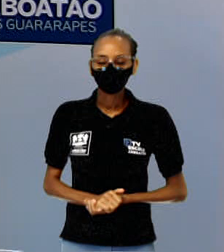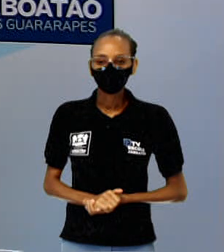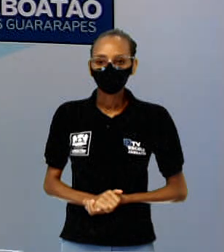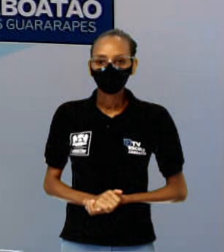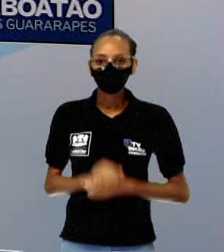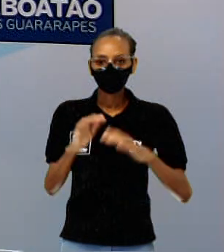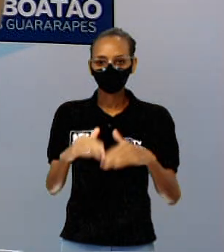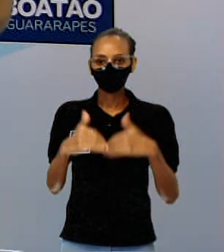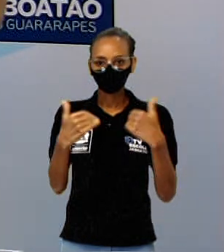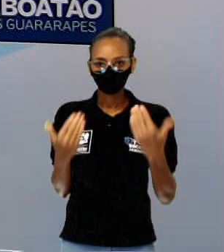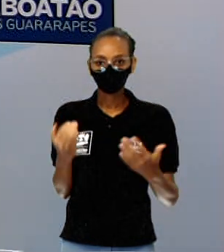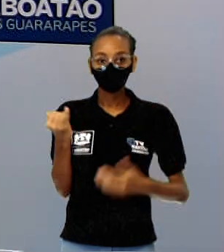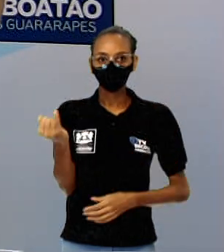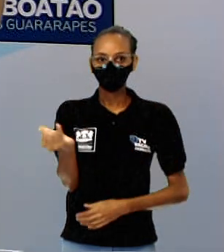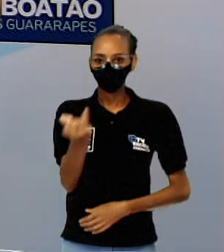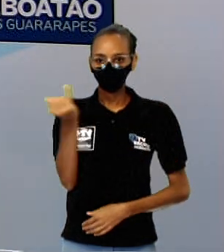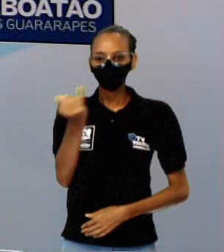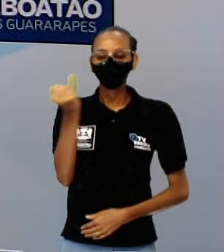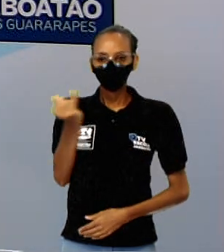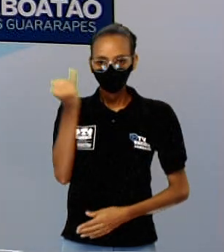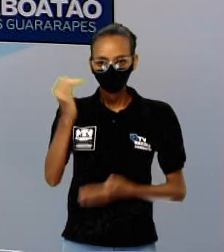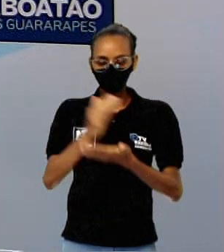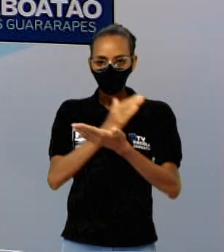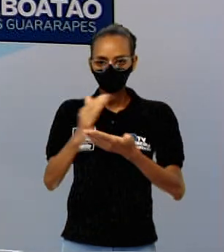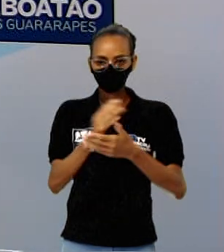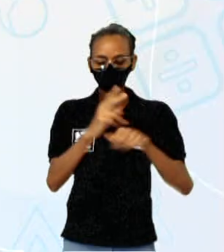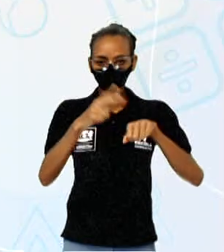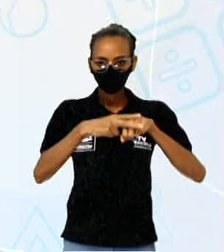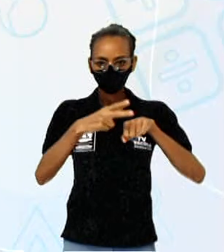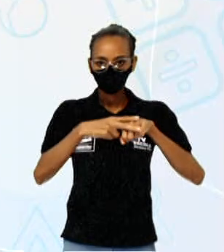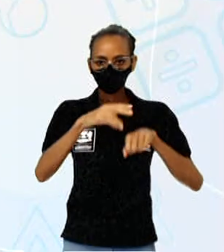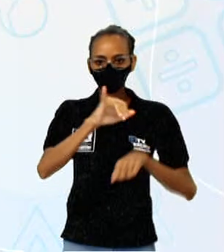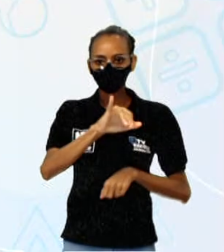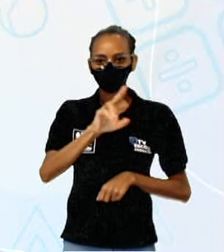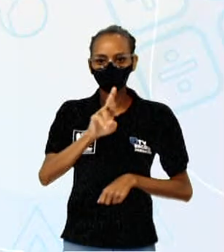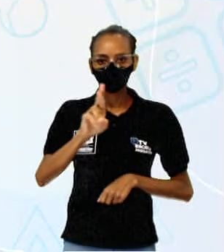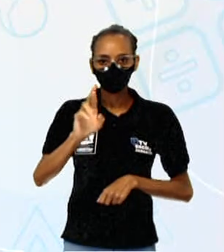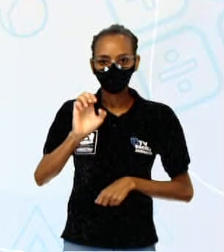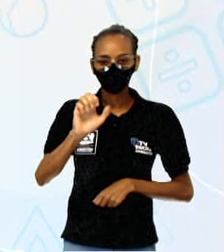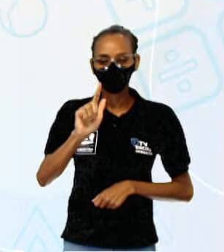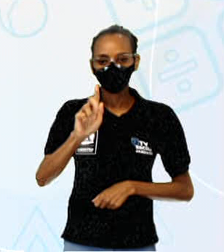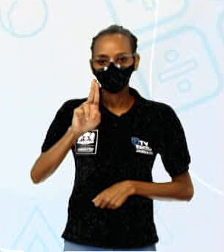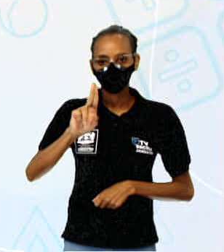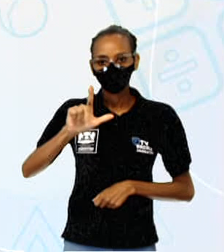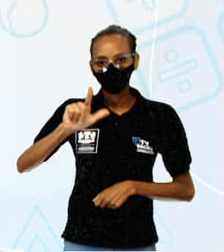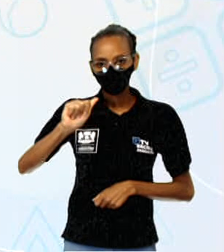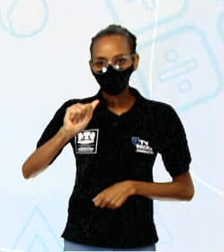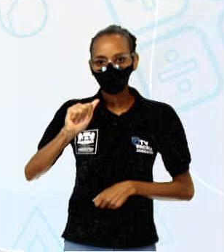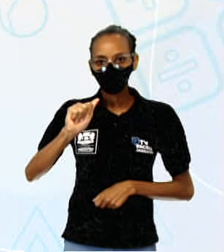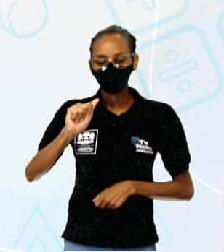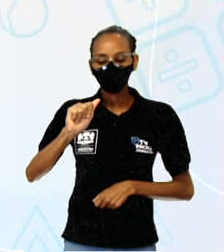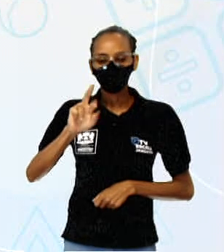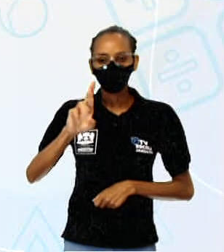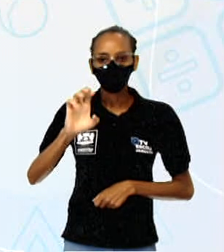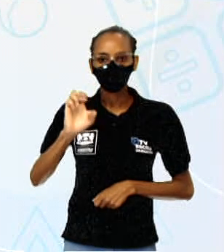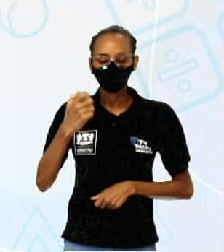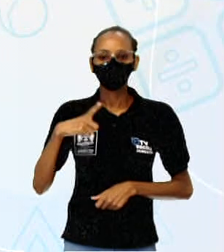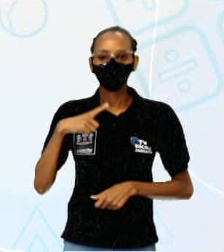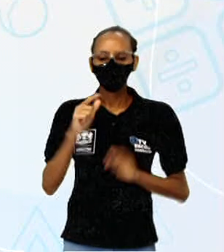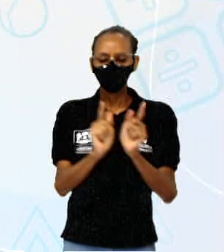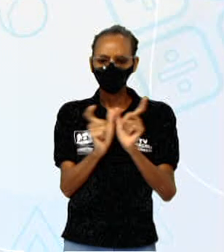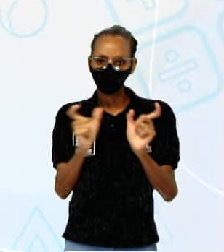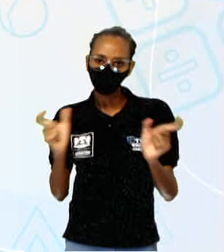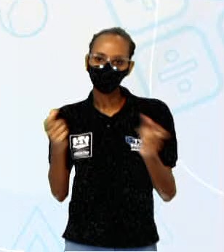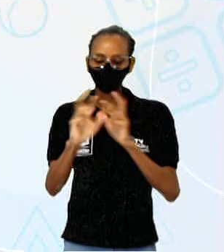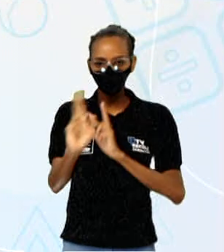Então, importante. Alguns verbos irregulares possuem variações gramaticais com a terminação ED. Contudo, esses